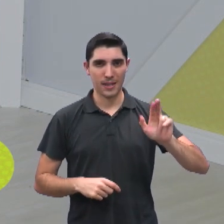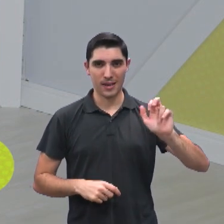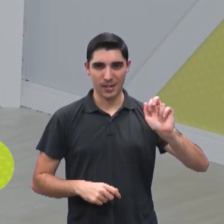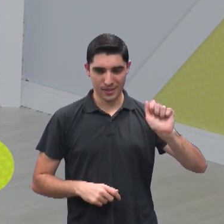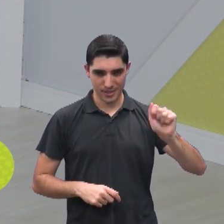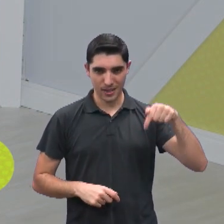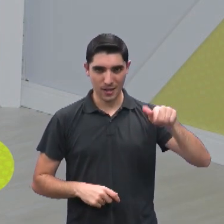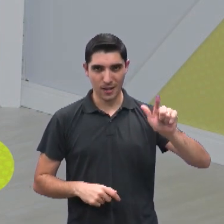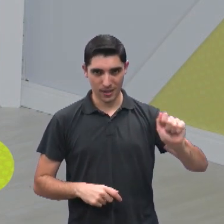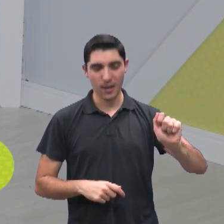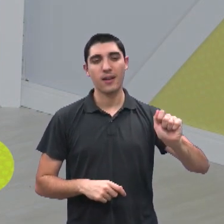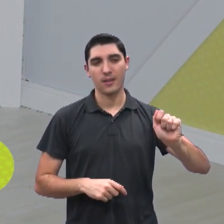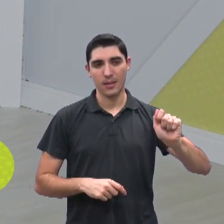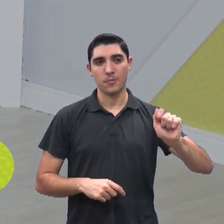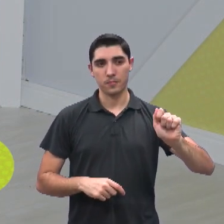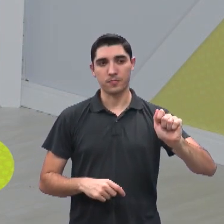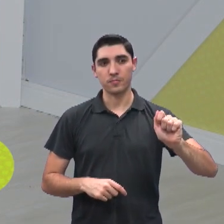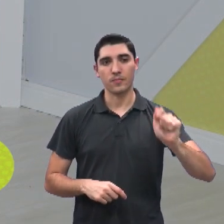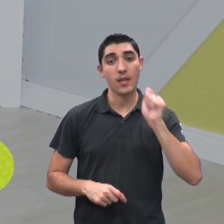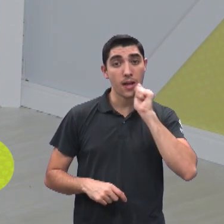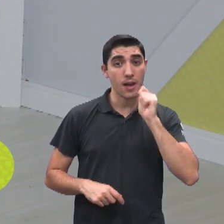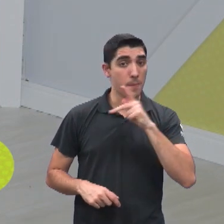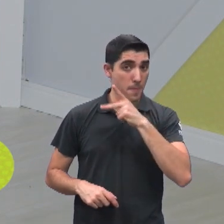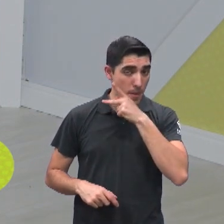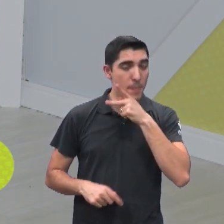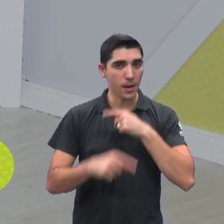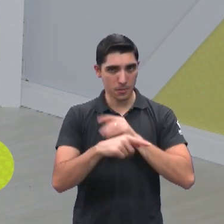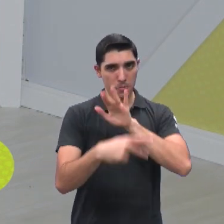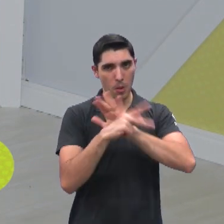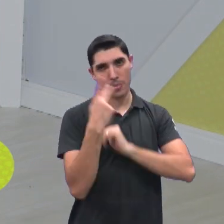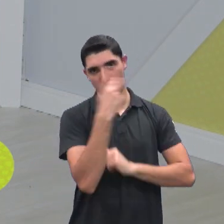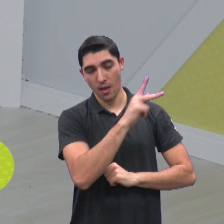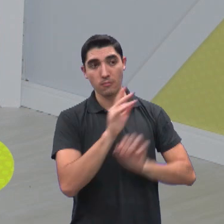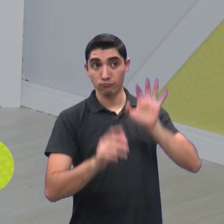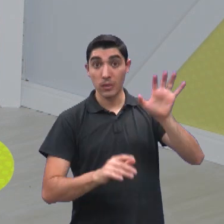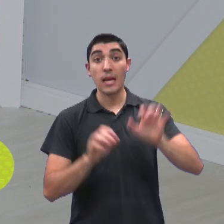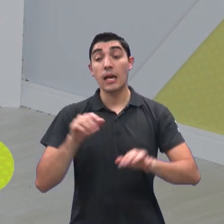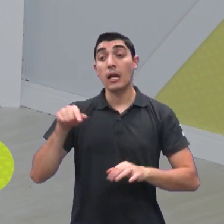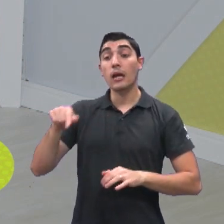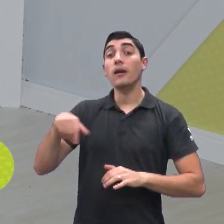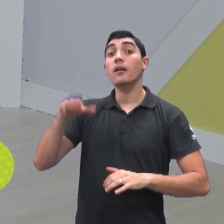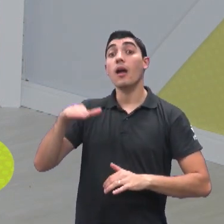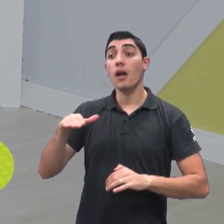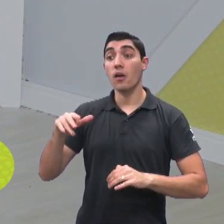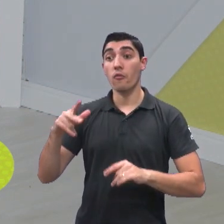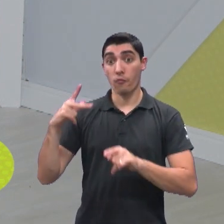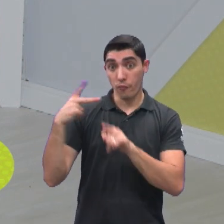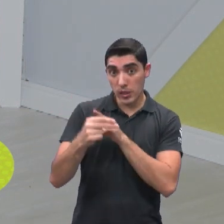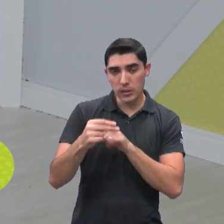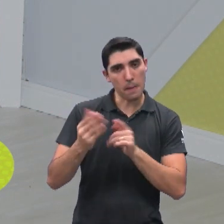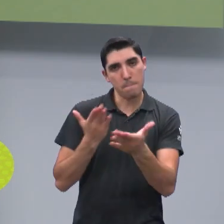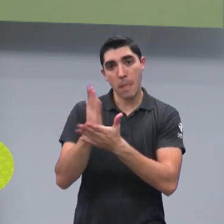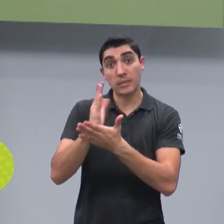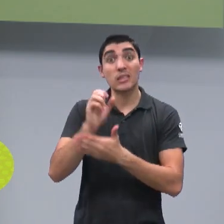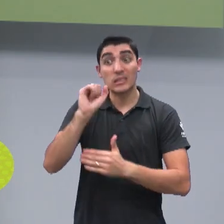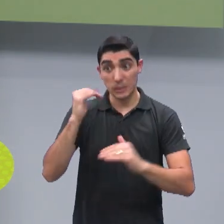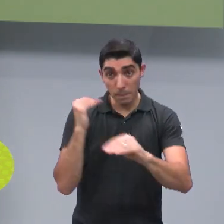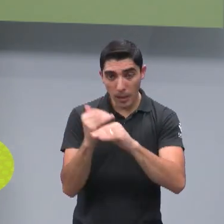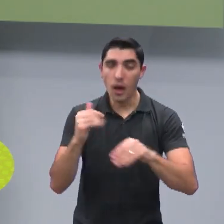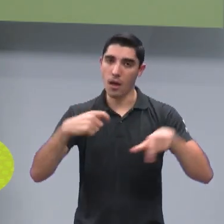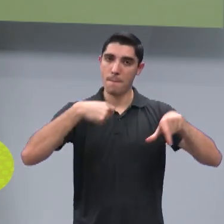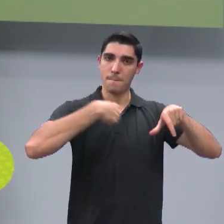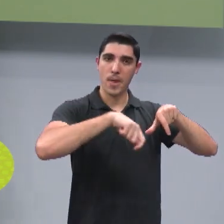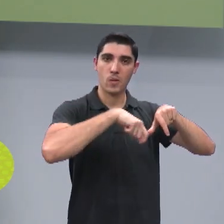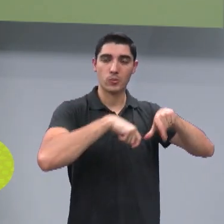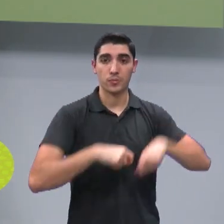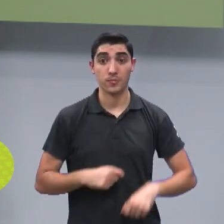que a gente não conhece. Quem vencer no tempo normal avança, empate por qualquer resultado, decisão por pênaltis. É uma maneira aí do São